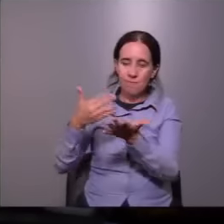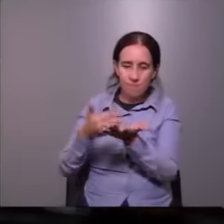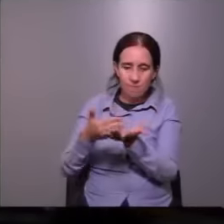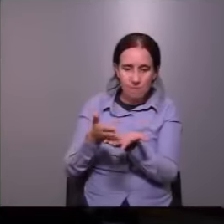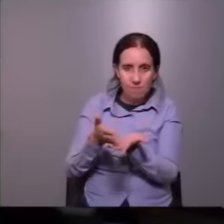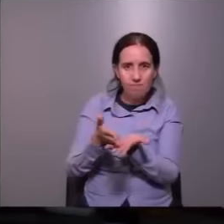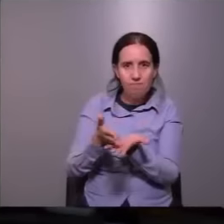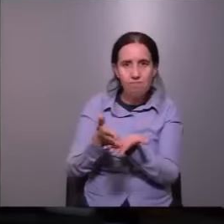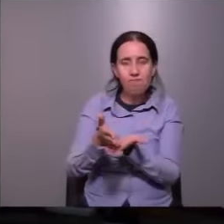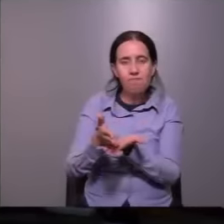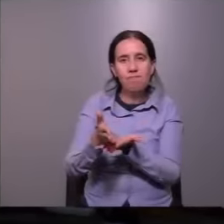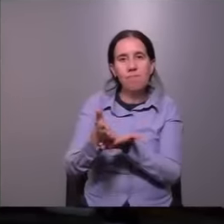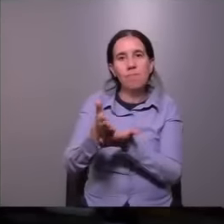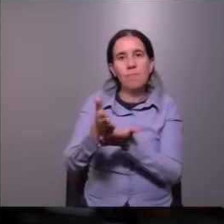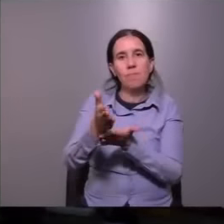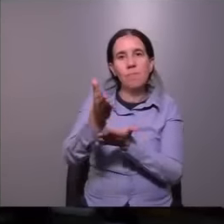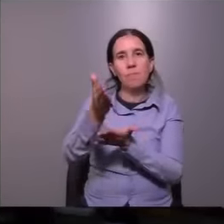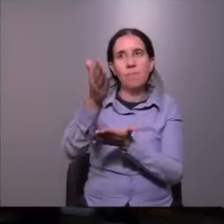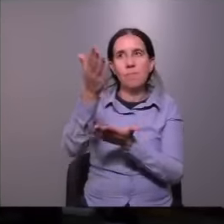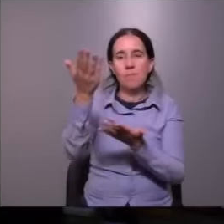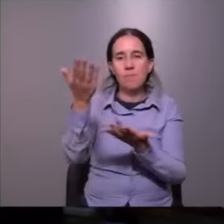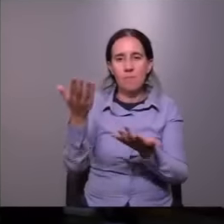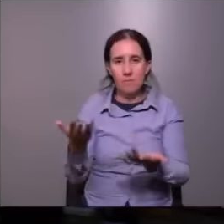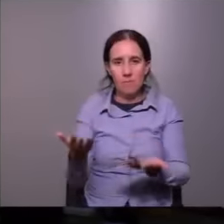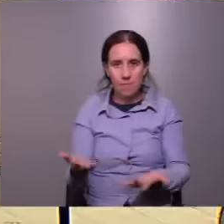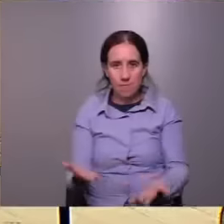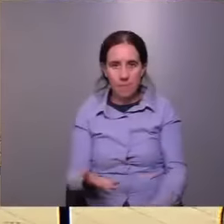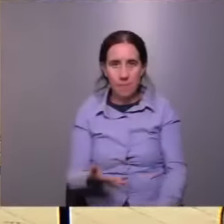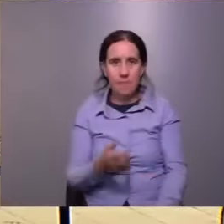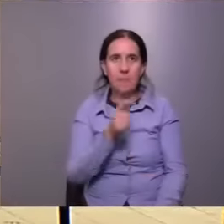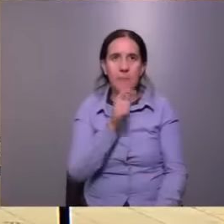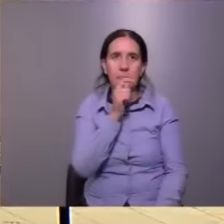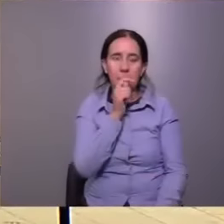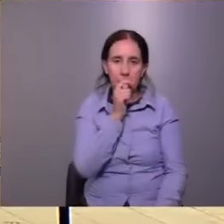ser estrela, é que é